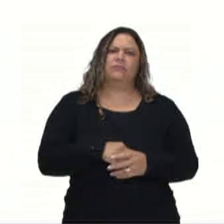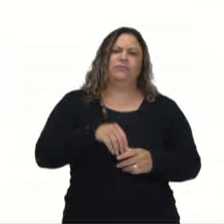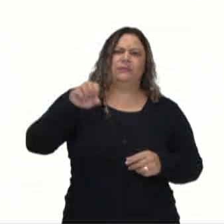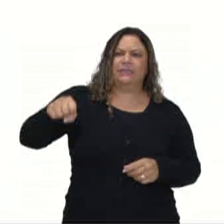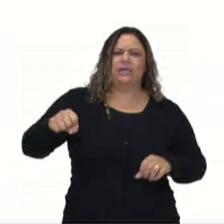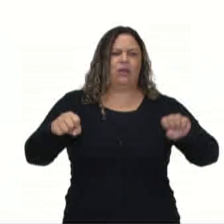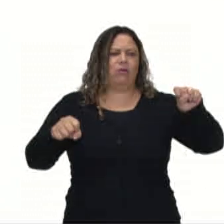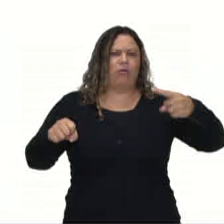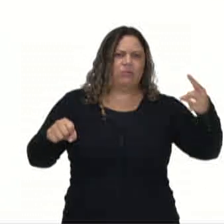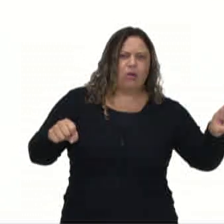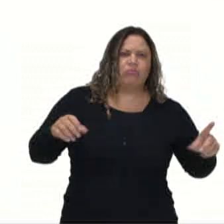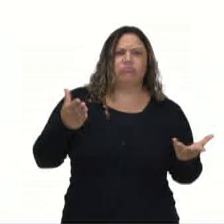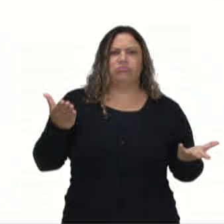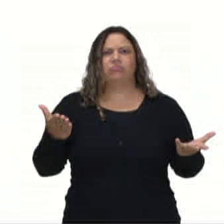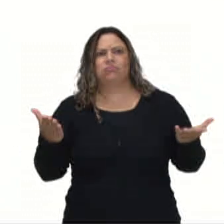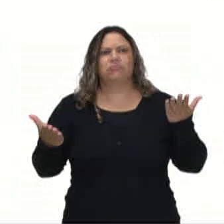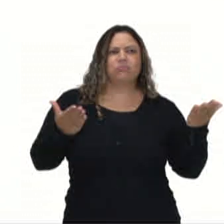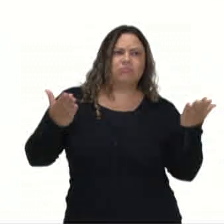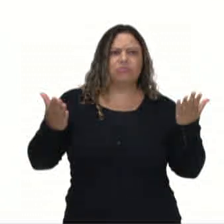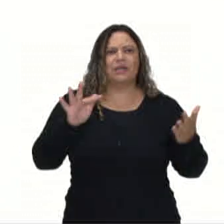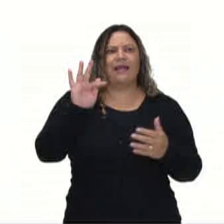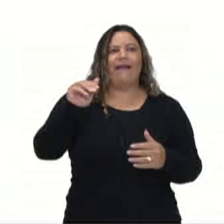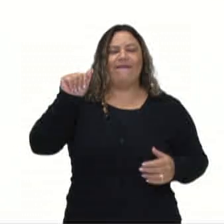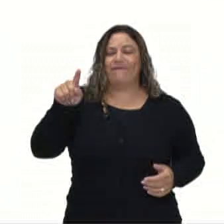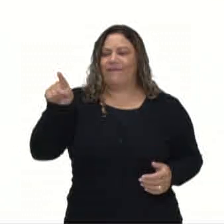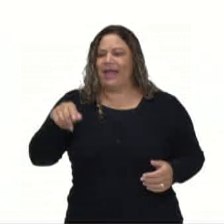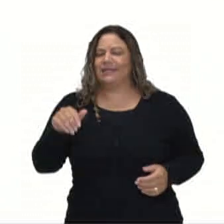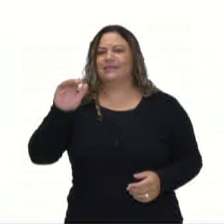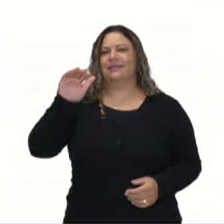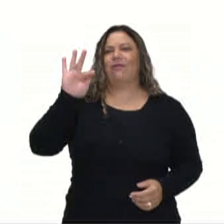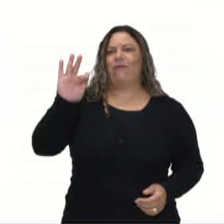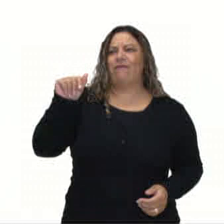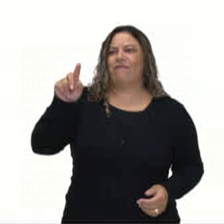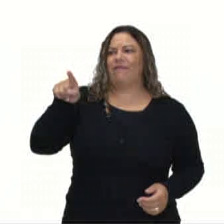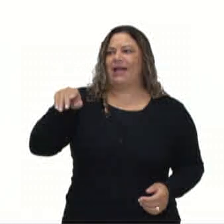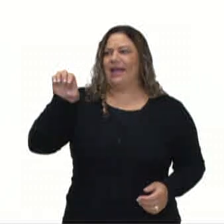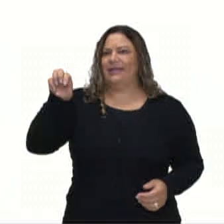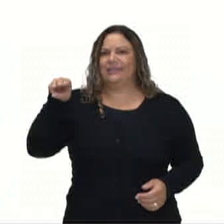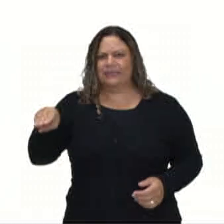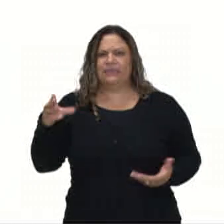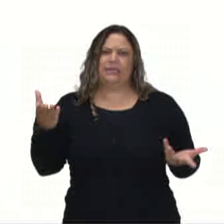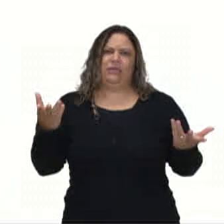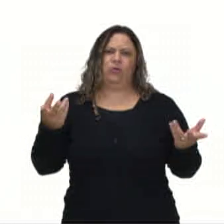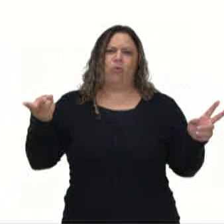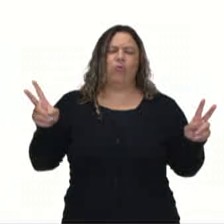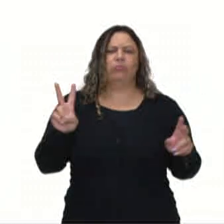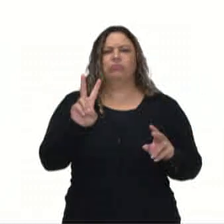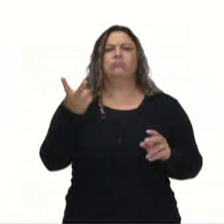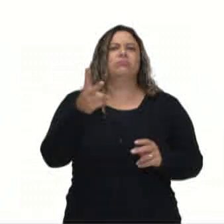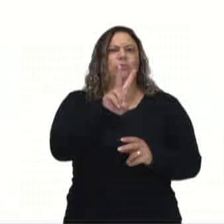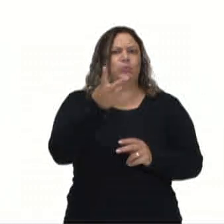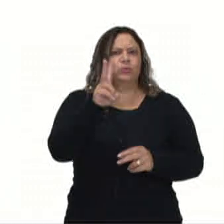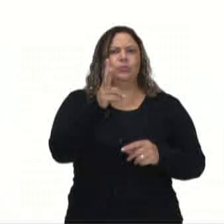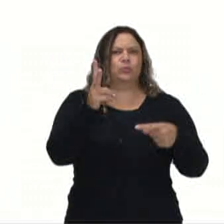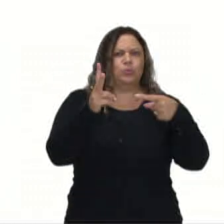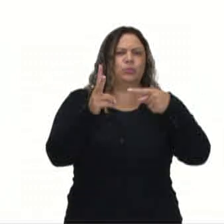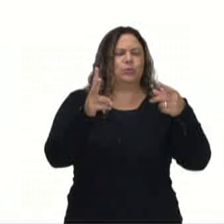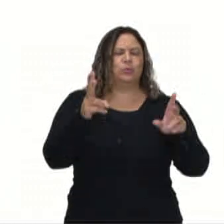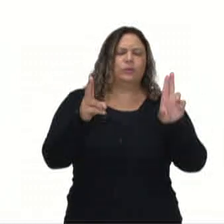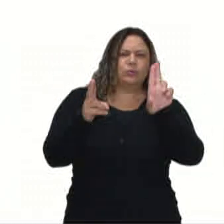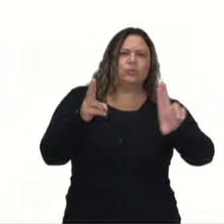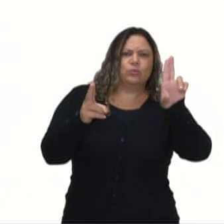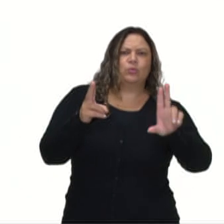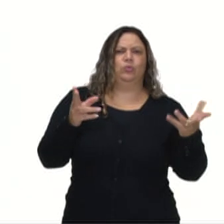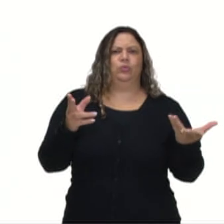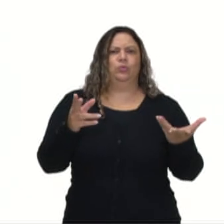por faz. Estes afirmavam que se podiam empregar ambas as formas. Aqueles opinavam que nenhuma